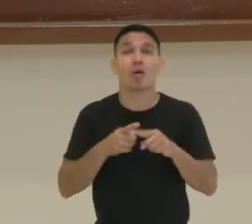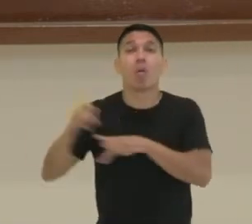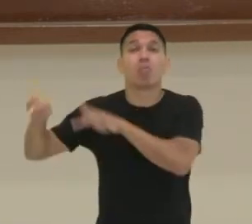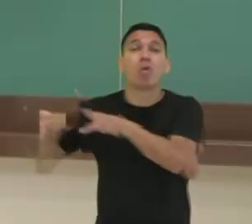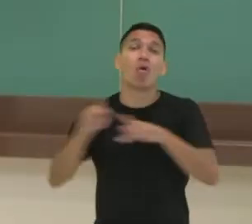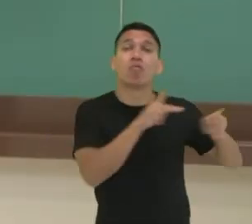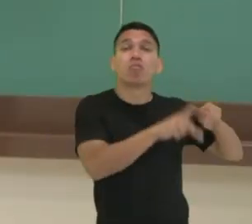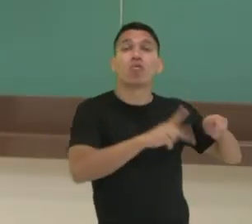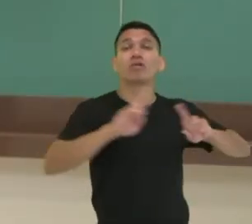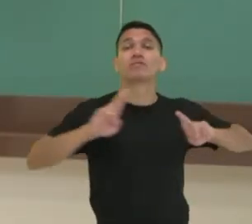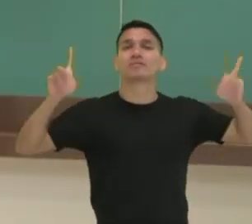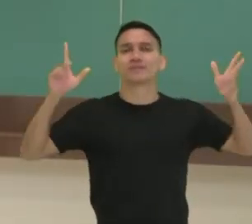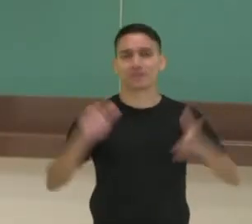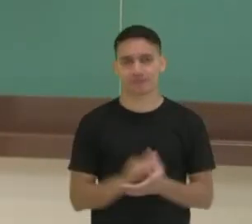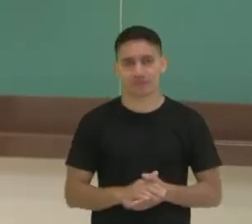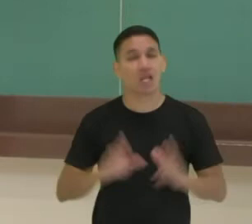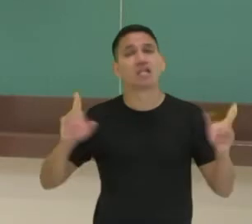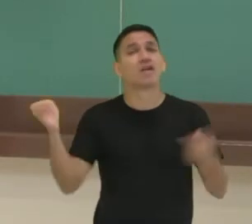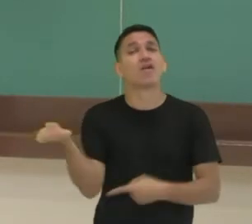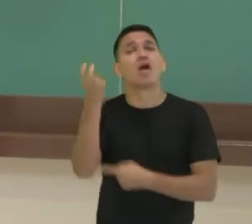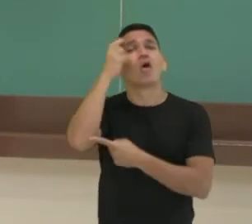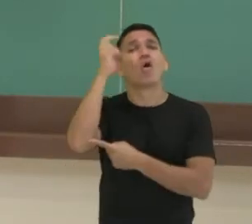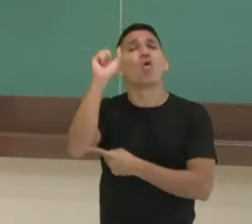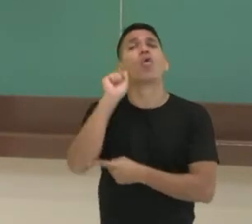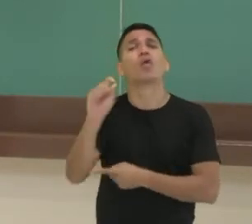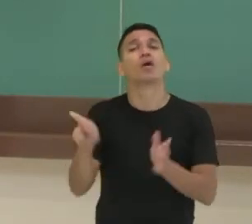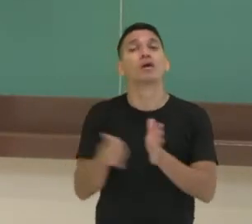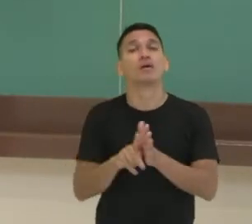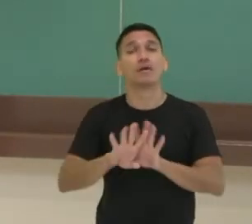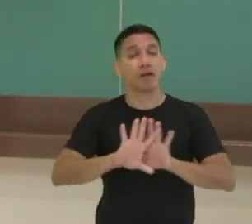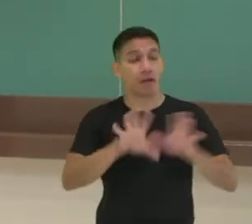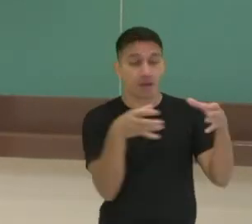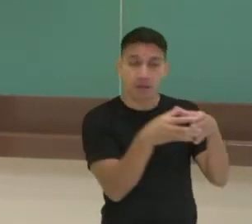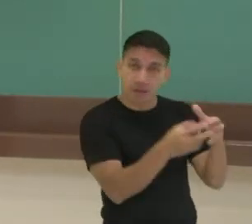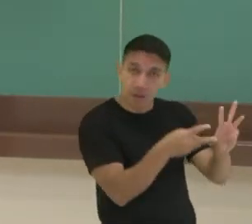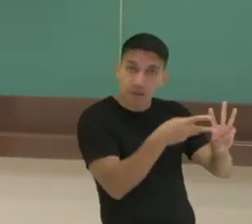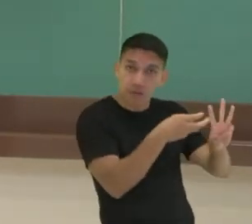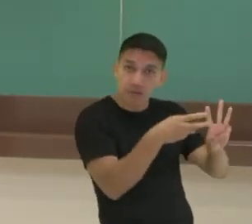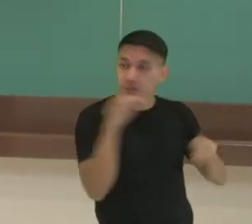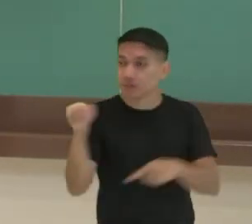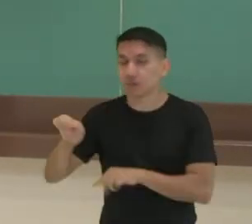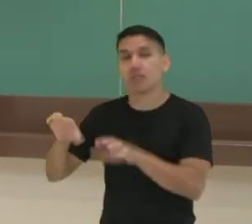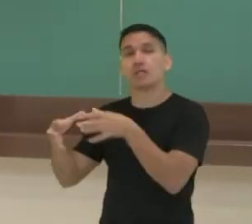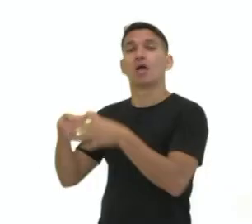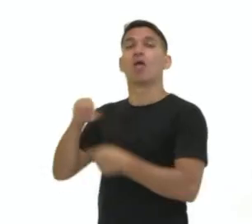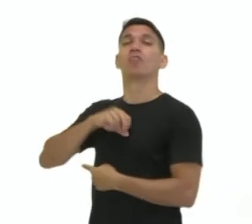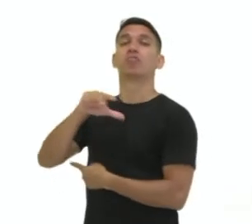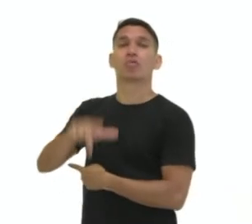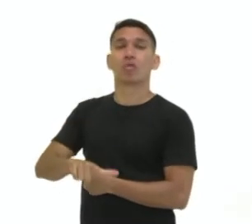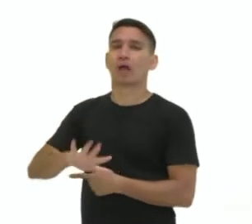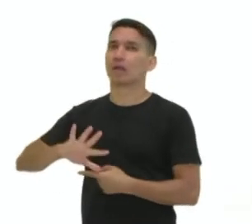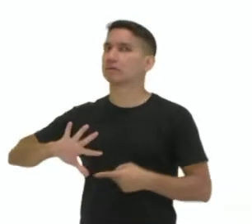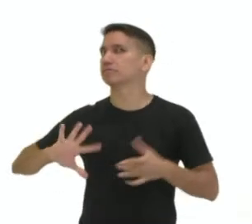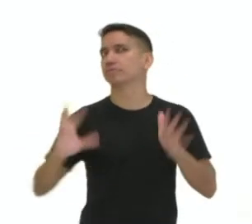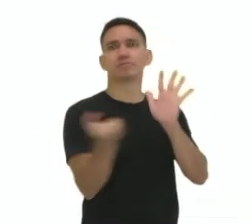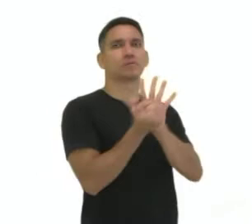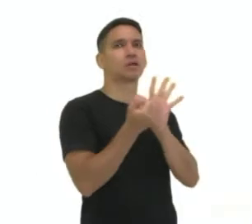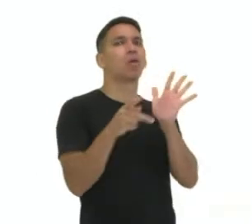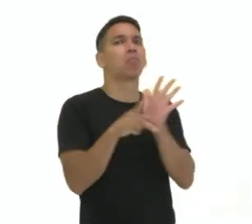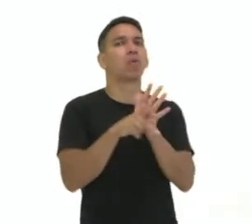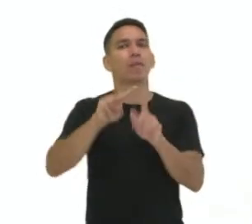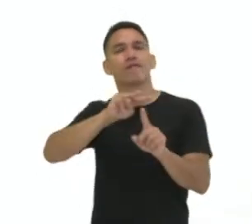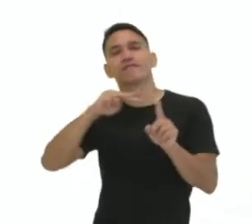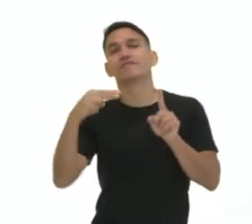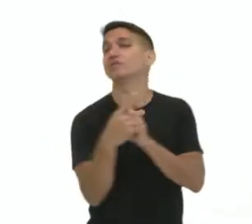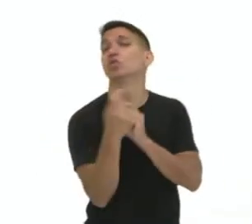Diferenças culturais. O encontro entre os povos indígenas e os portugueses foi marcado por uma visão